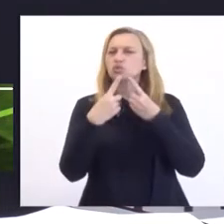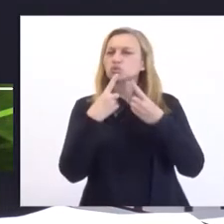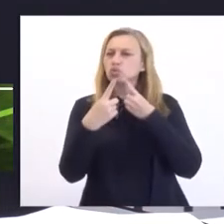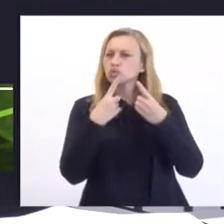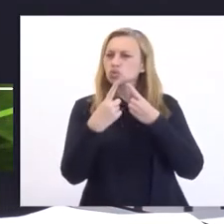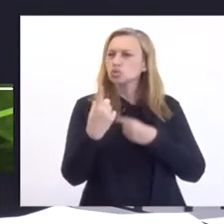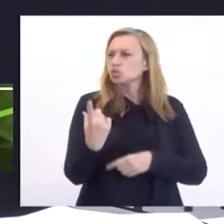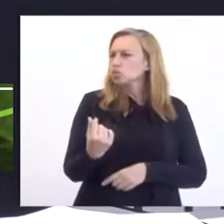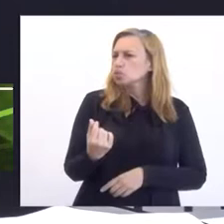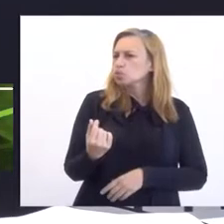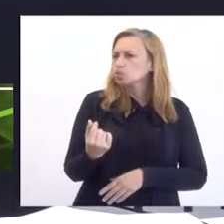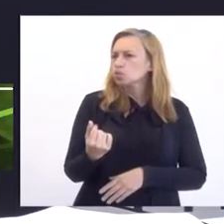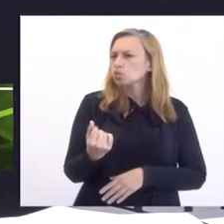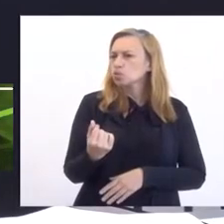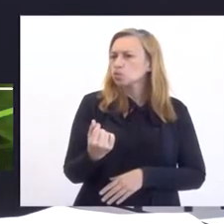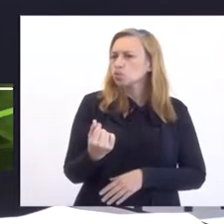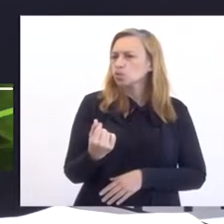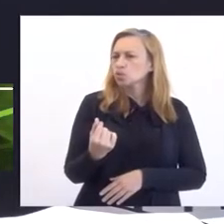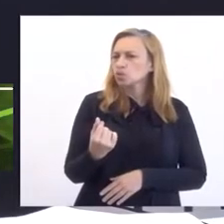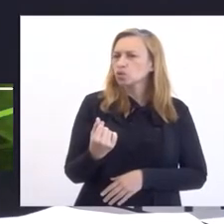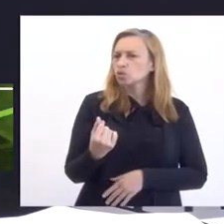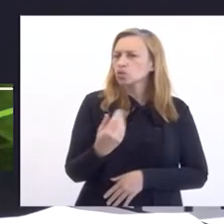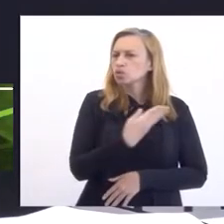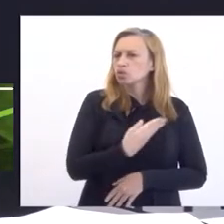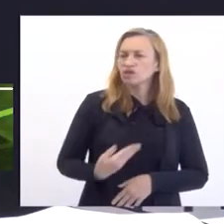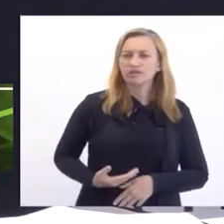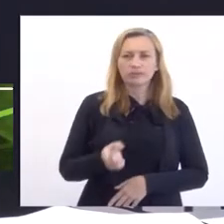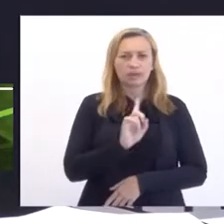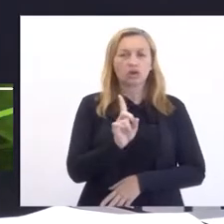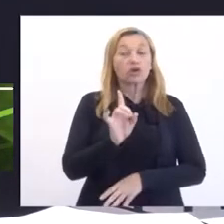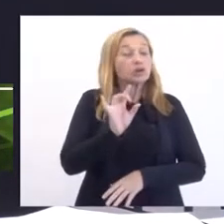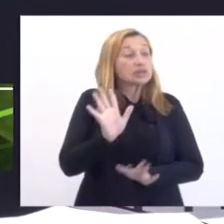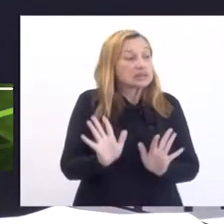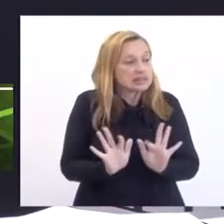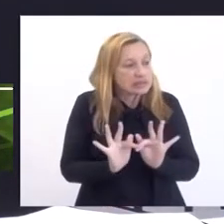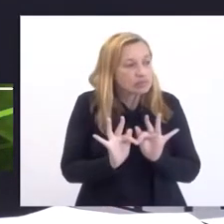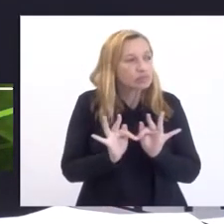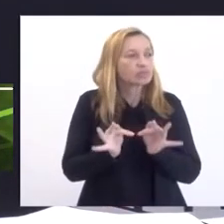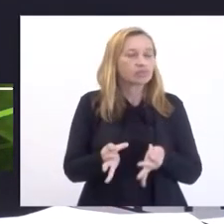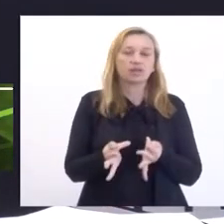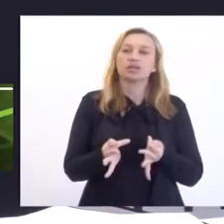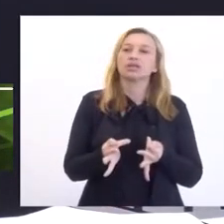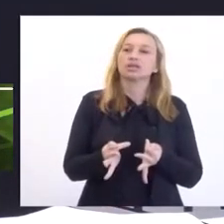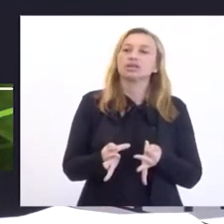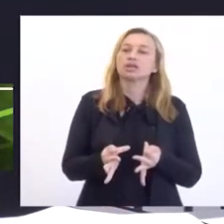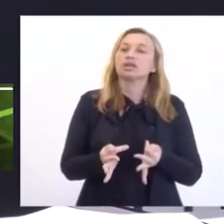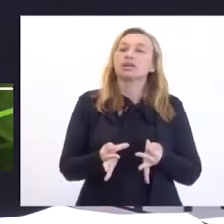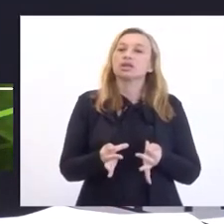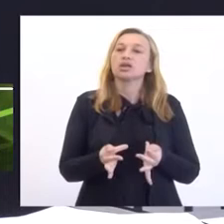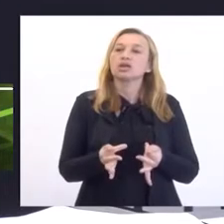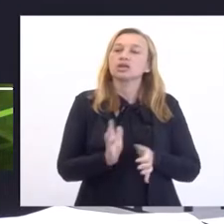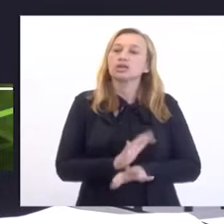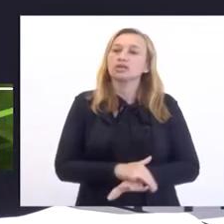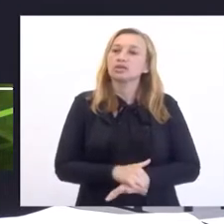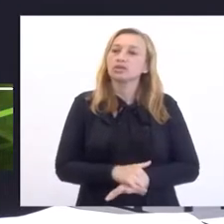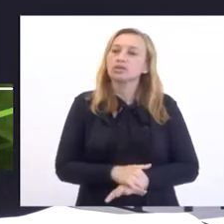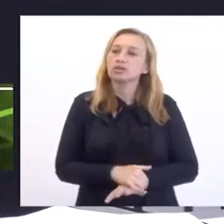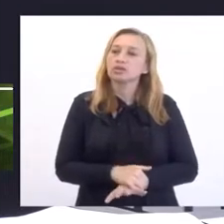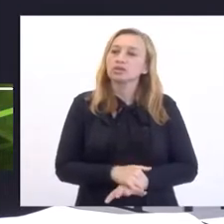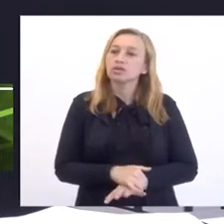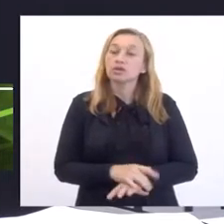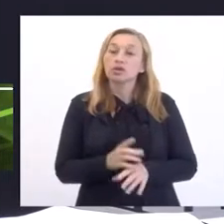exarei voto nenhum e nem consideração nenhuma. Eu simplesmente fiz aqui